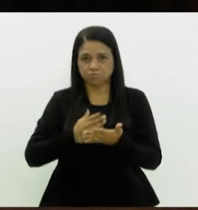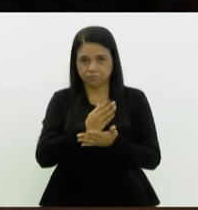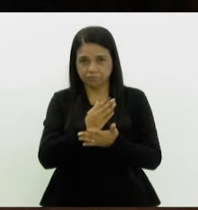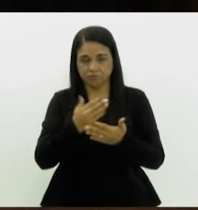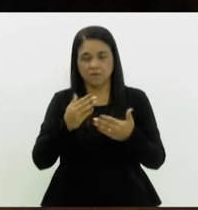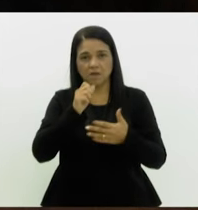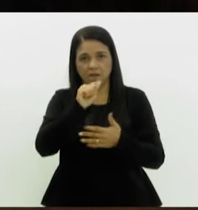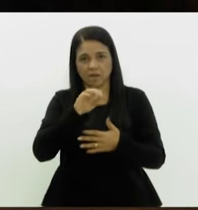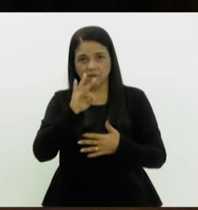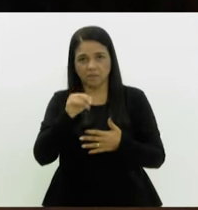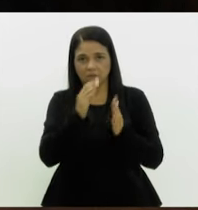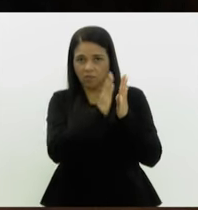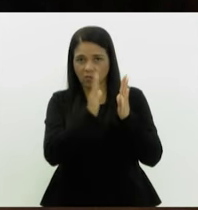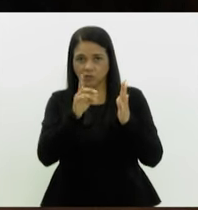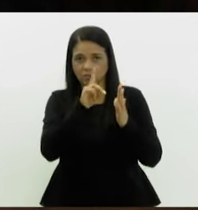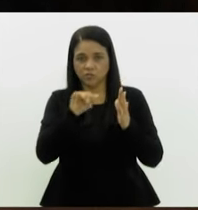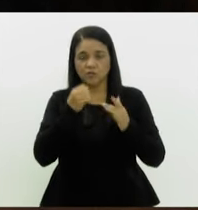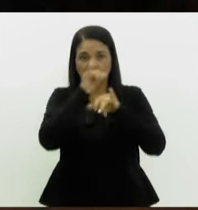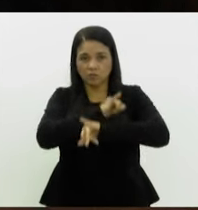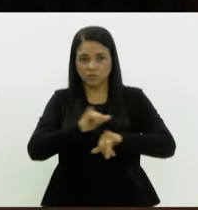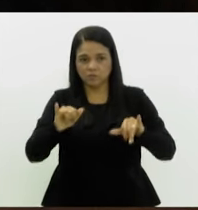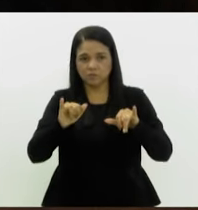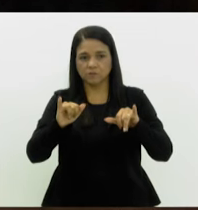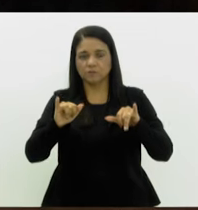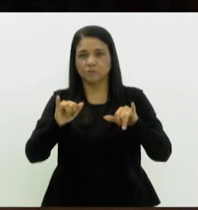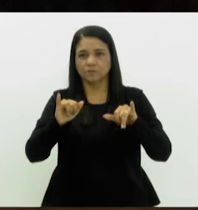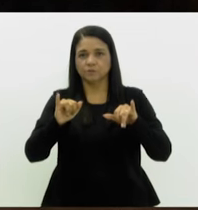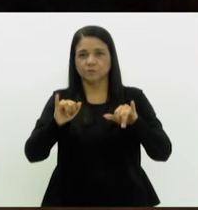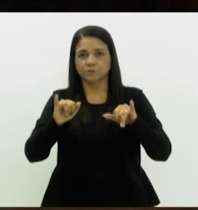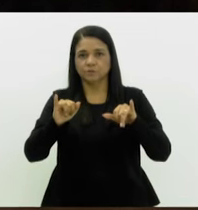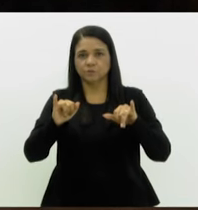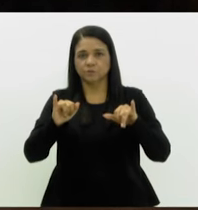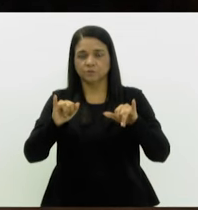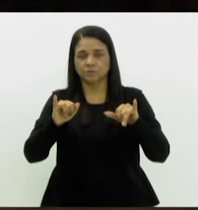dia. Anuncio.